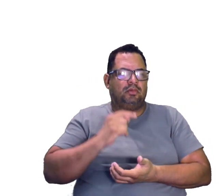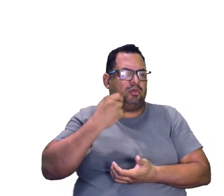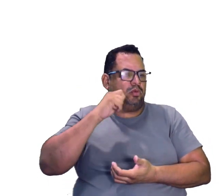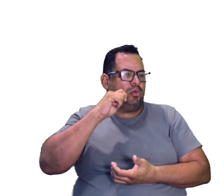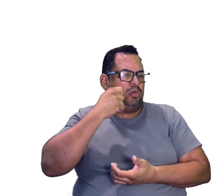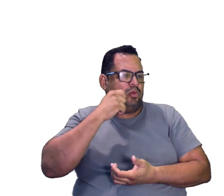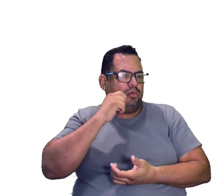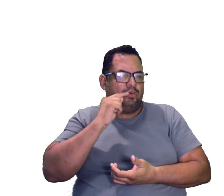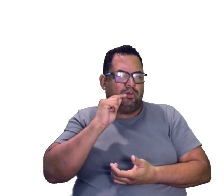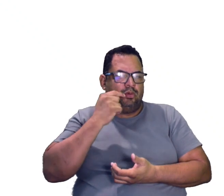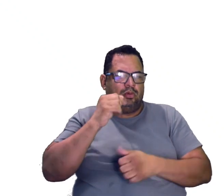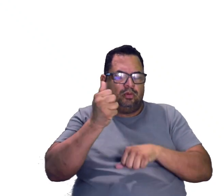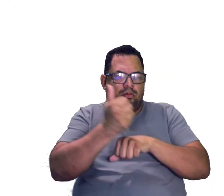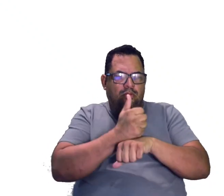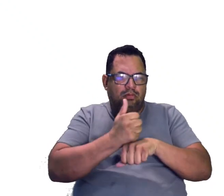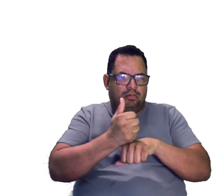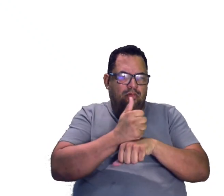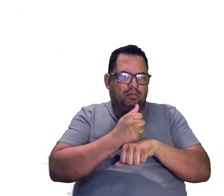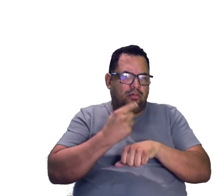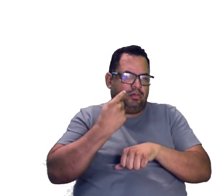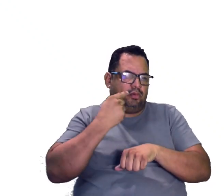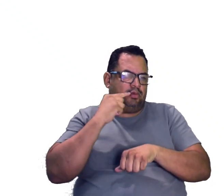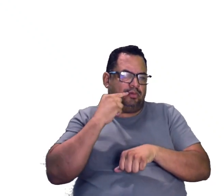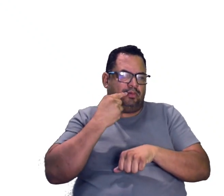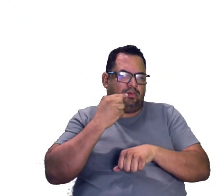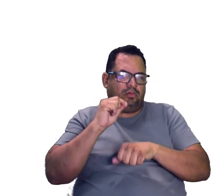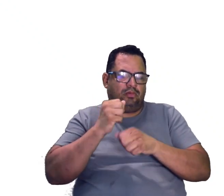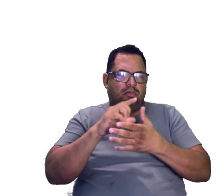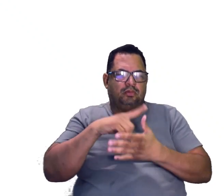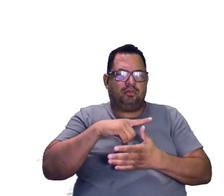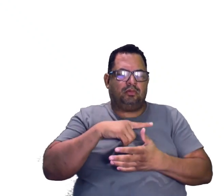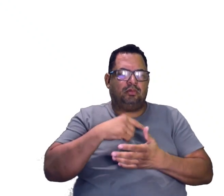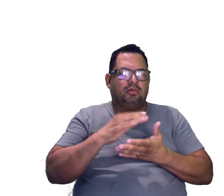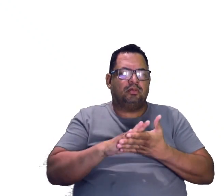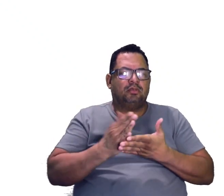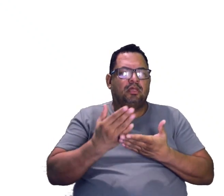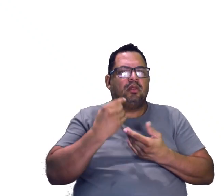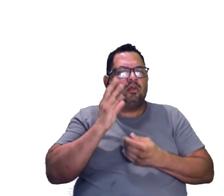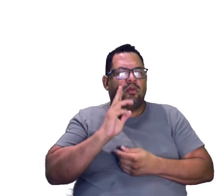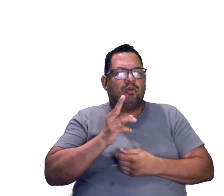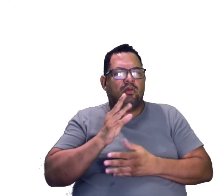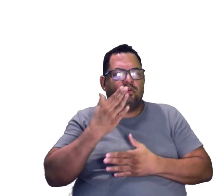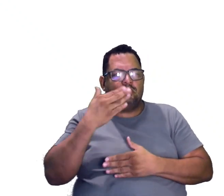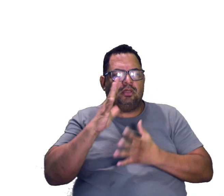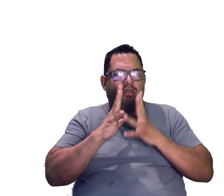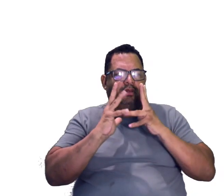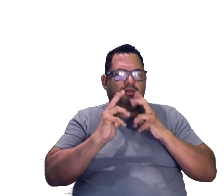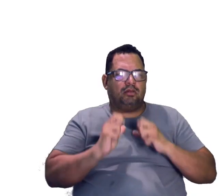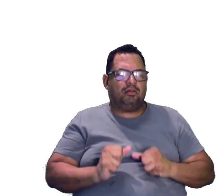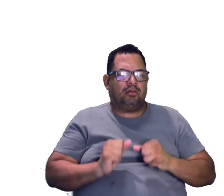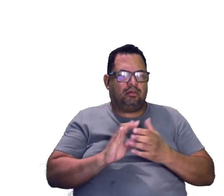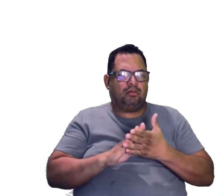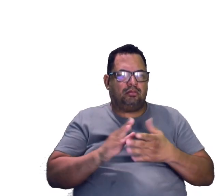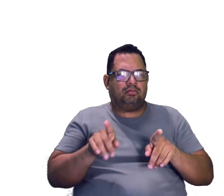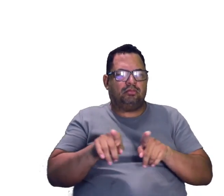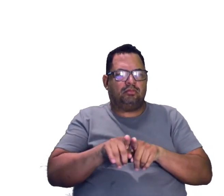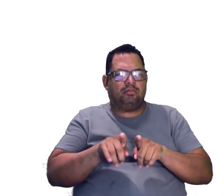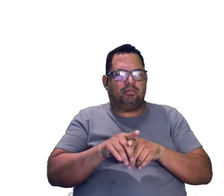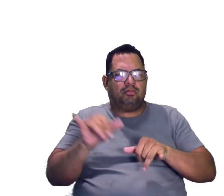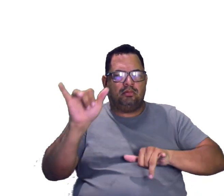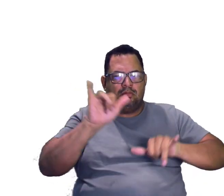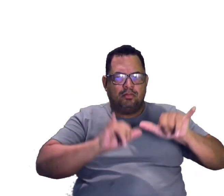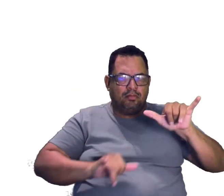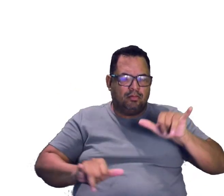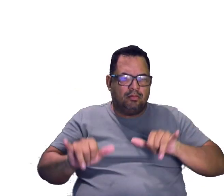Odontologia, né? Então, o ser humano tem dente. Quer manter os dentes conservados? Sim. Então, através da